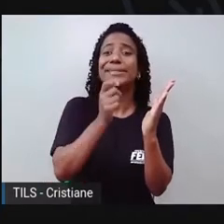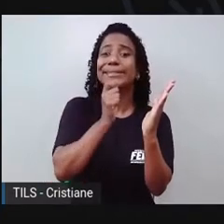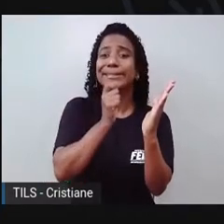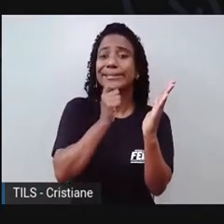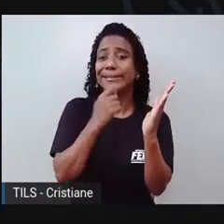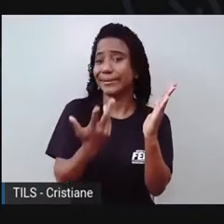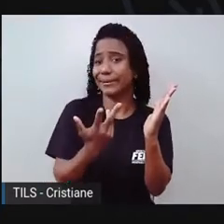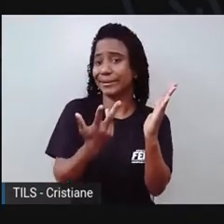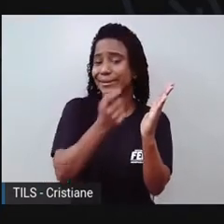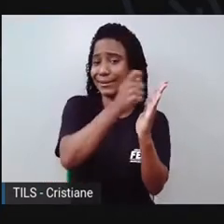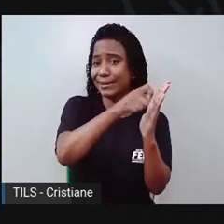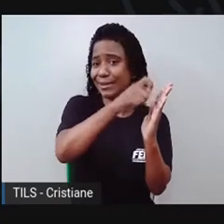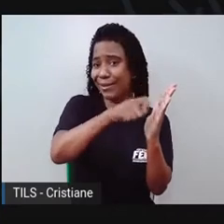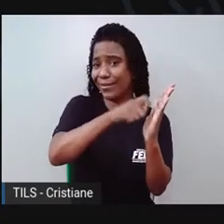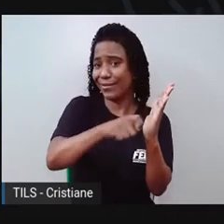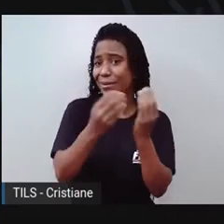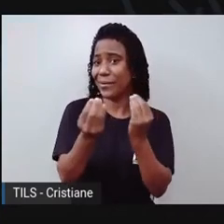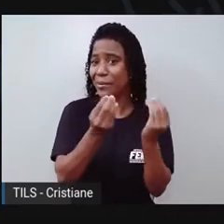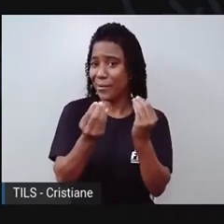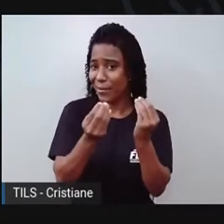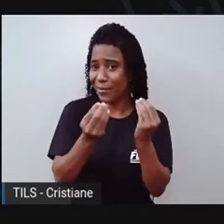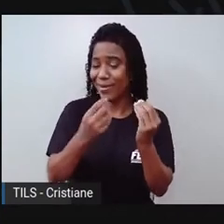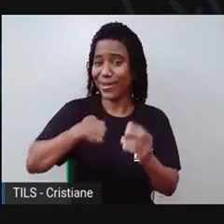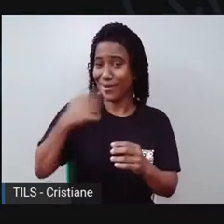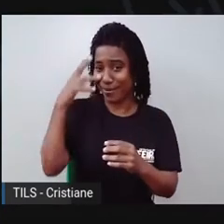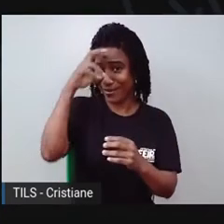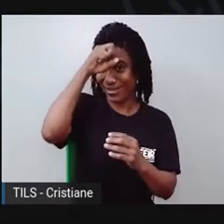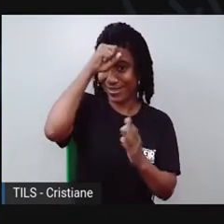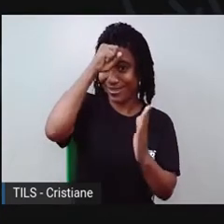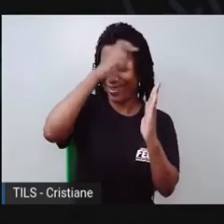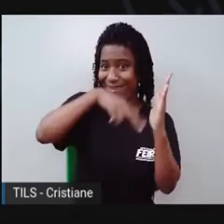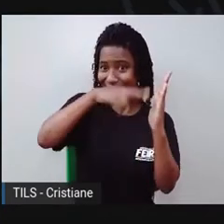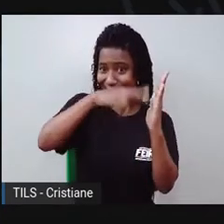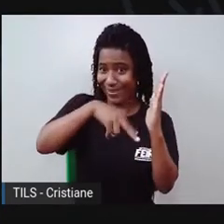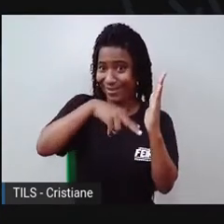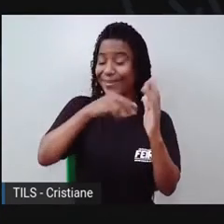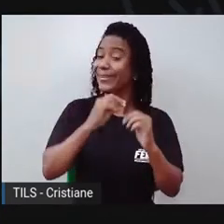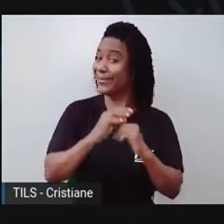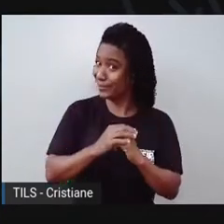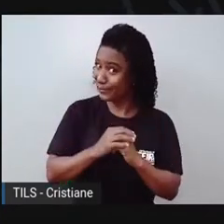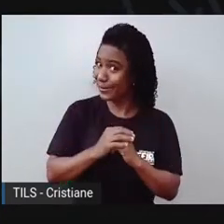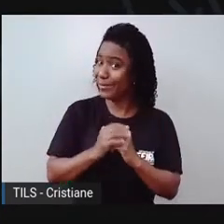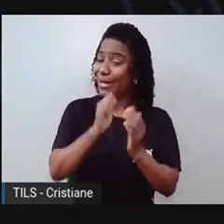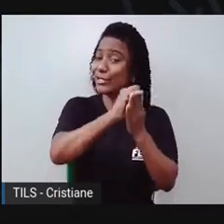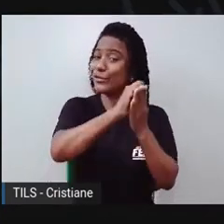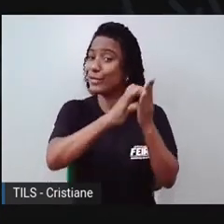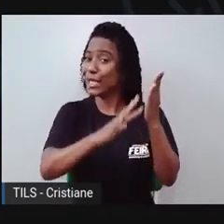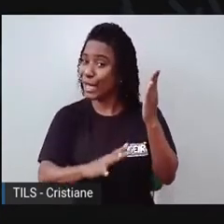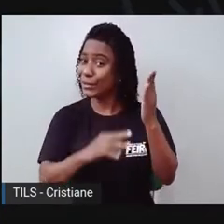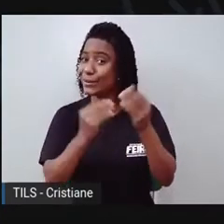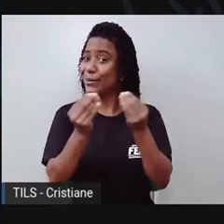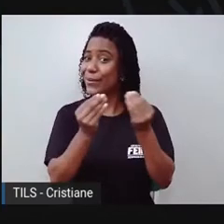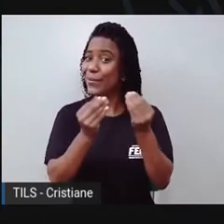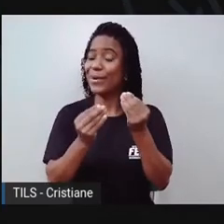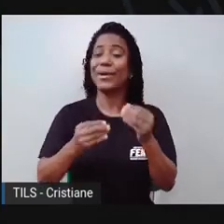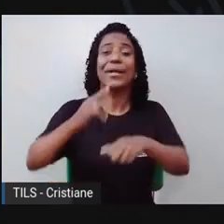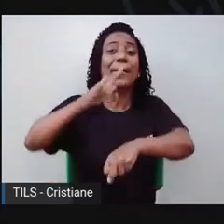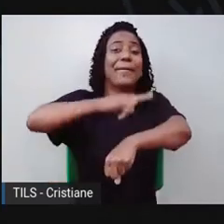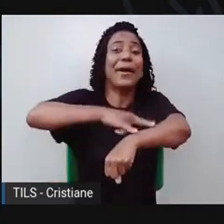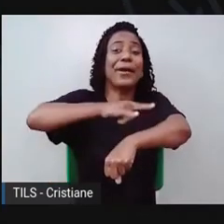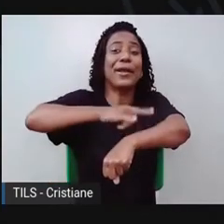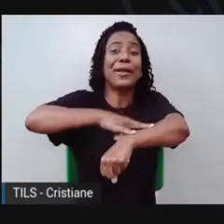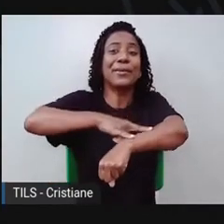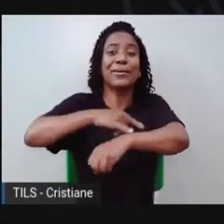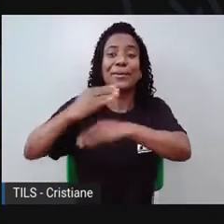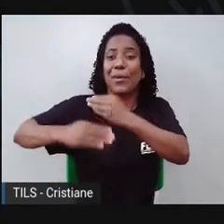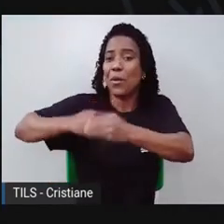que a gente ia fazer o dever sem papel? E no banheiro, que não tinha papel higiênico? Como é que inventaram o papel higiênico?